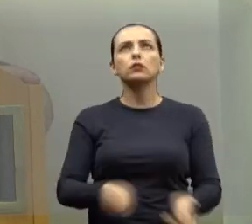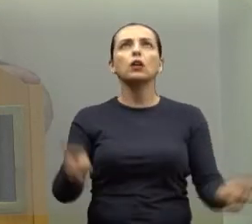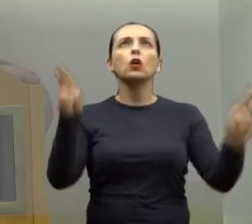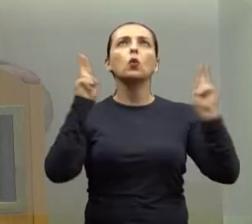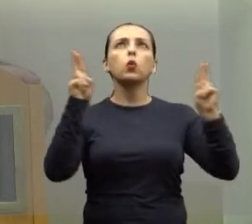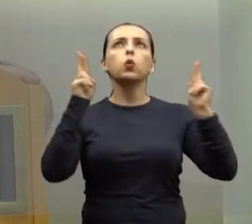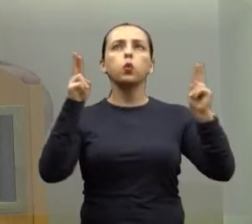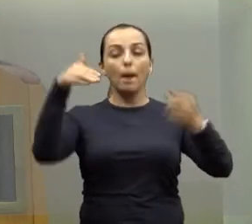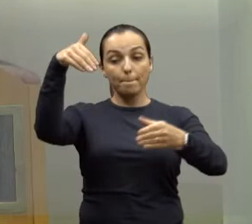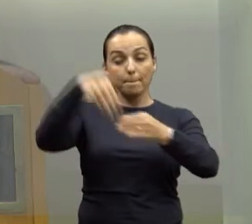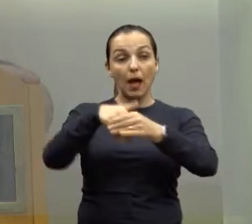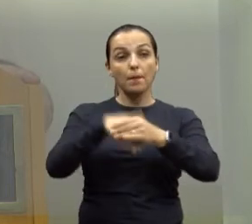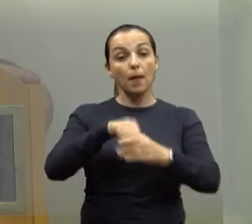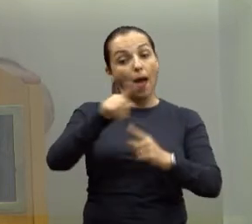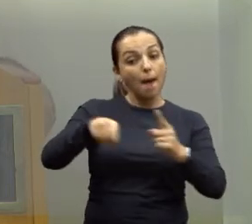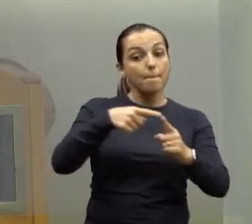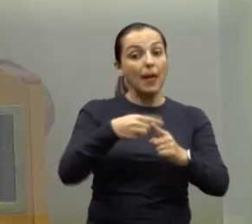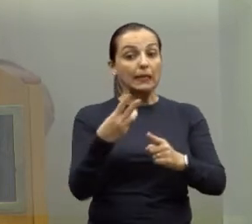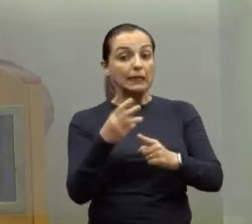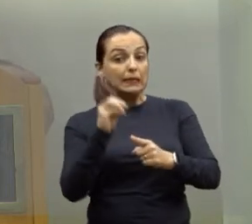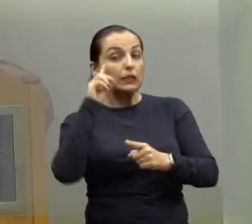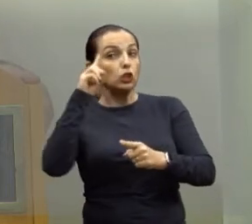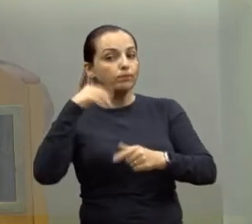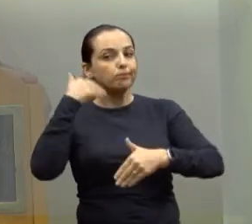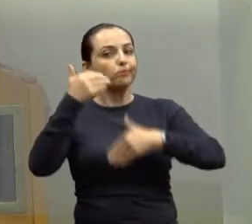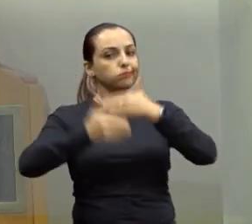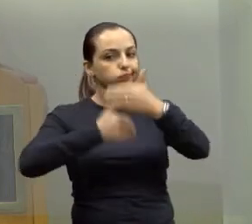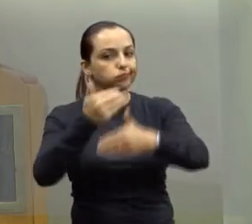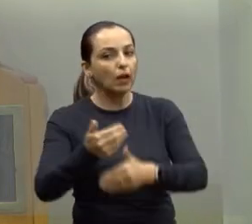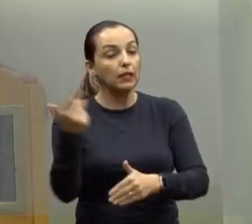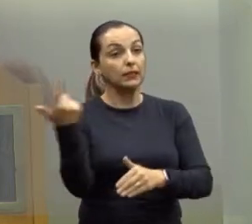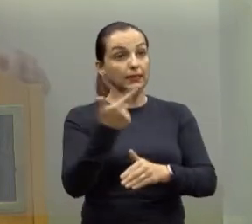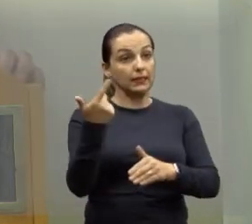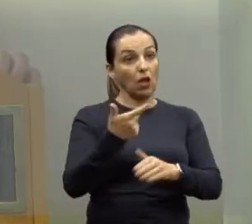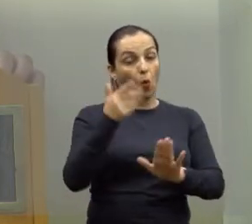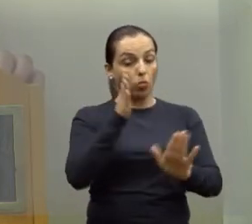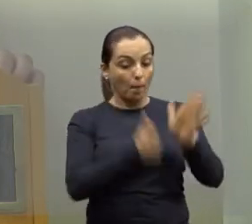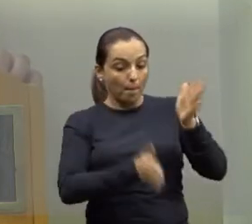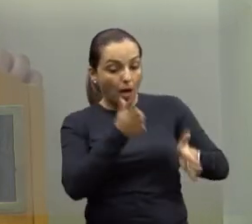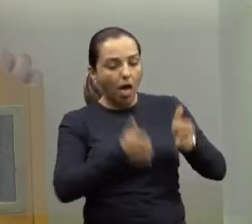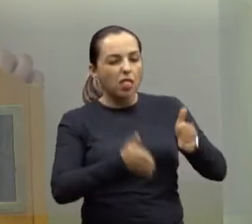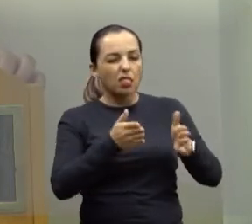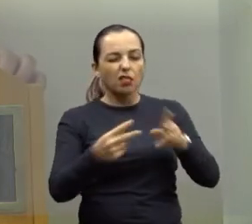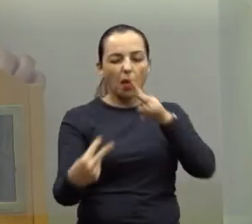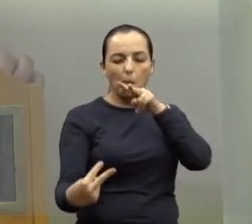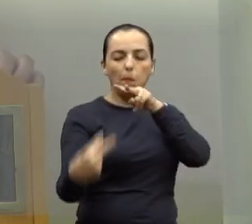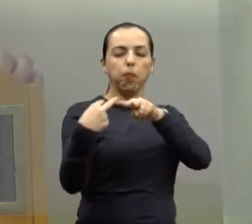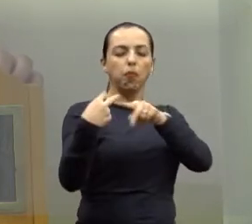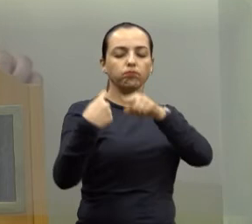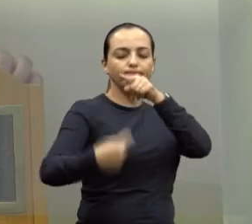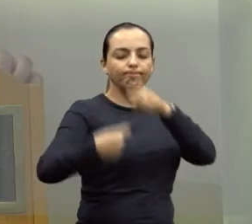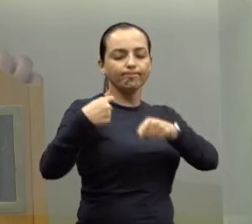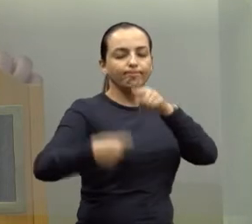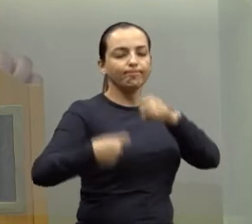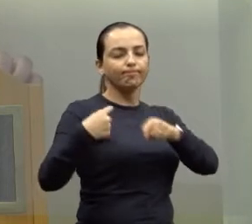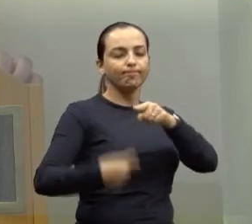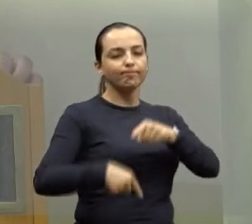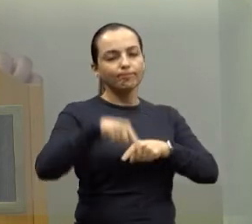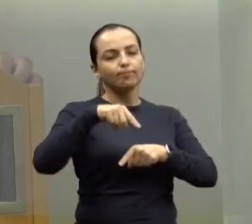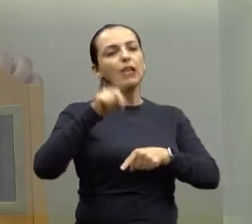na urna agora ele tem mais 30 dias pela frente né segundo turno de muita discussão de muito Olho no Olho de muita